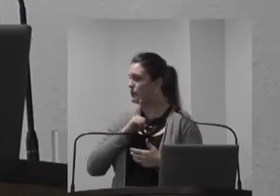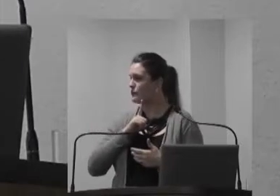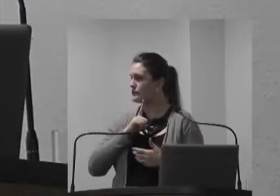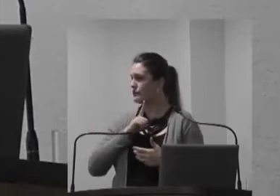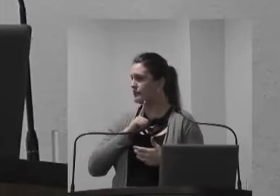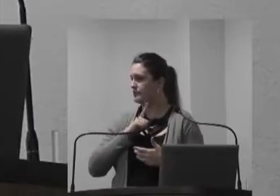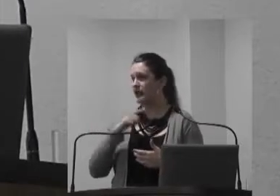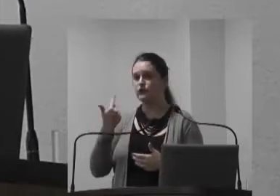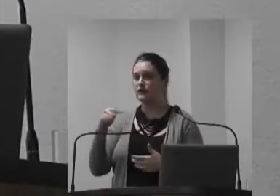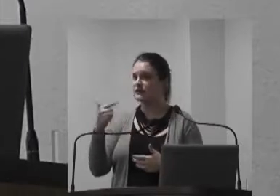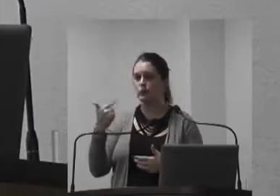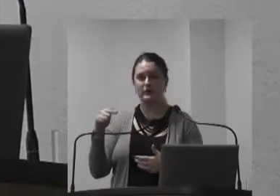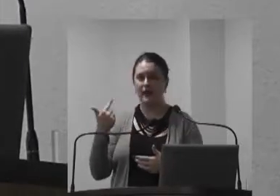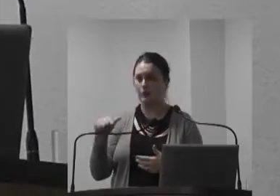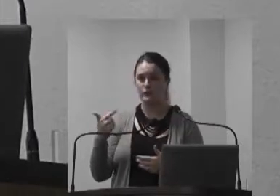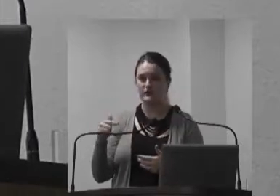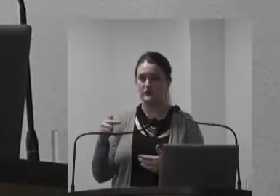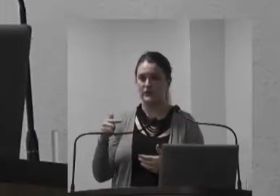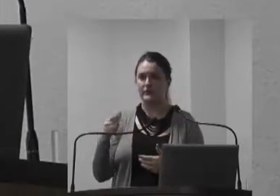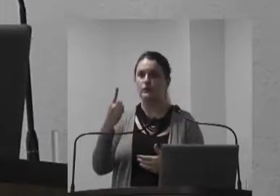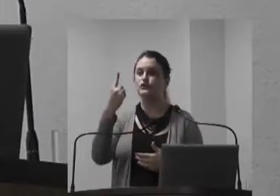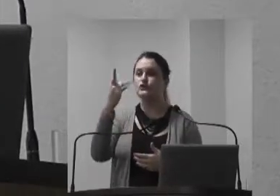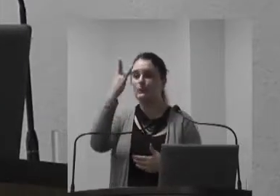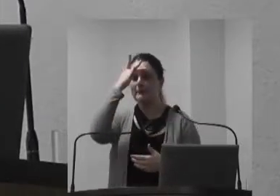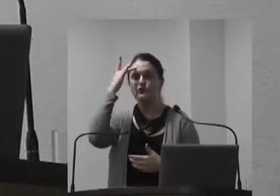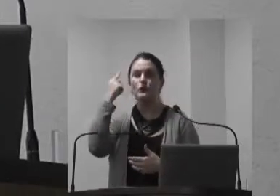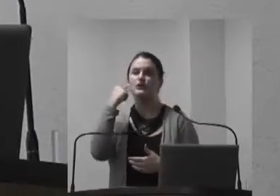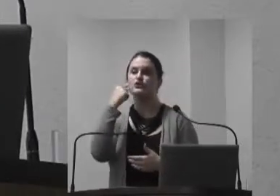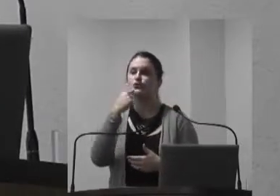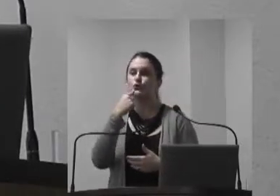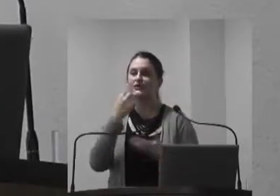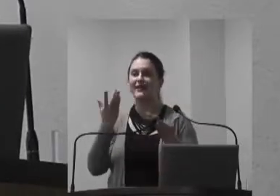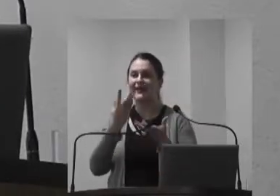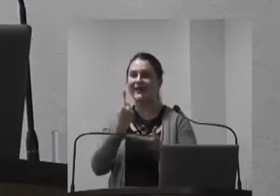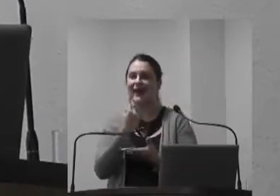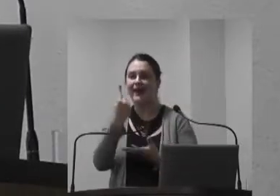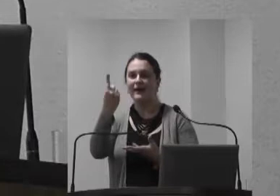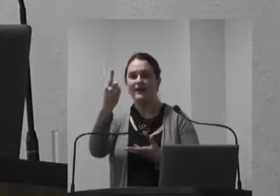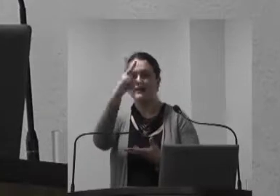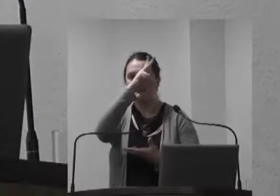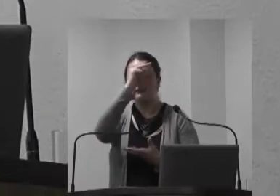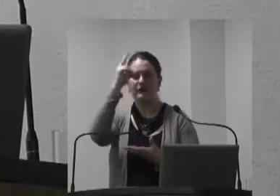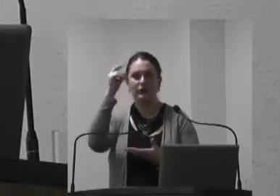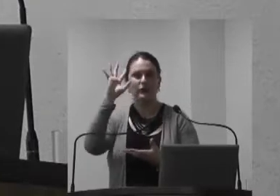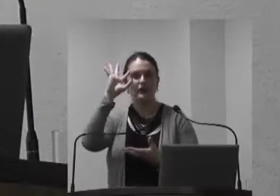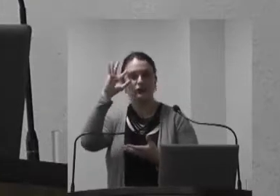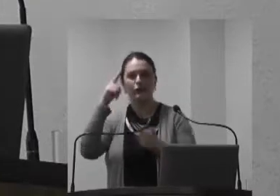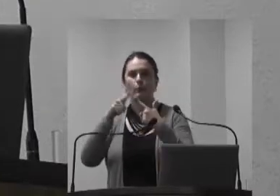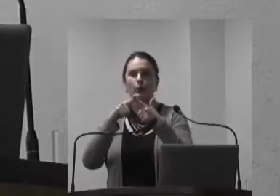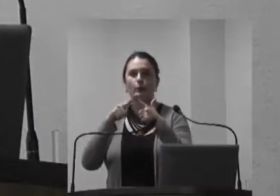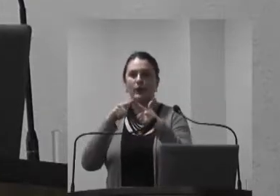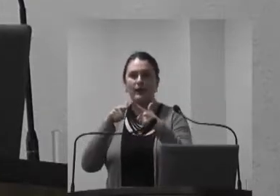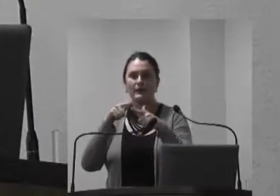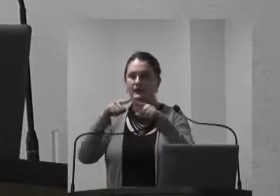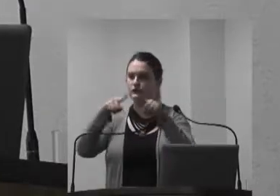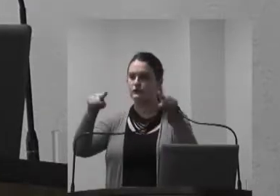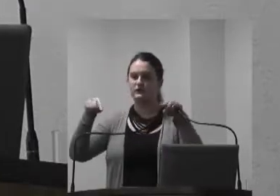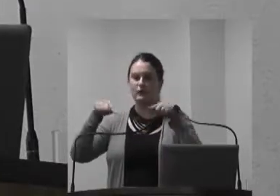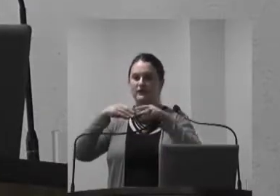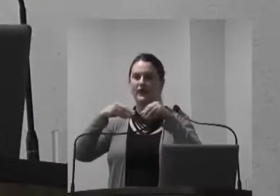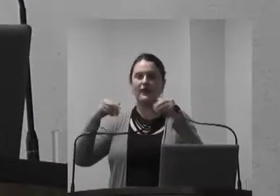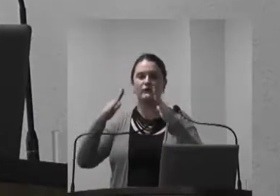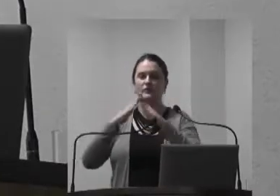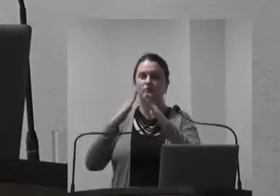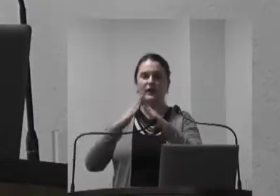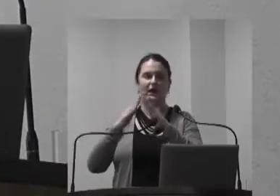nós temos, né? Nós não temos. Então, se uma pessoa surda, ela quer ir na prefeitura resolver um problema